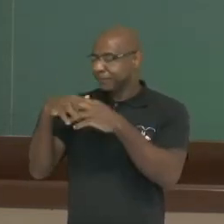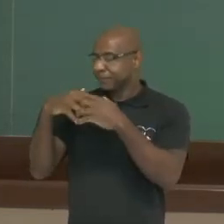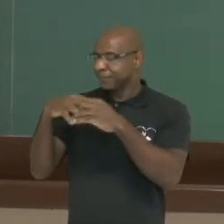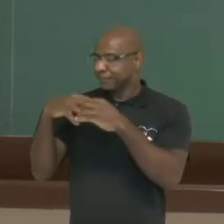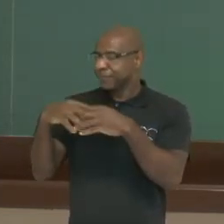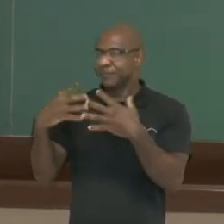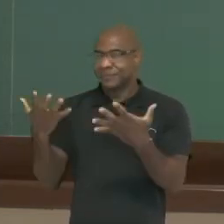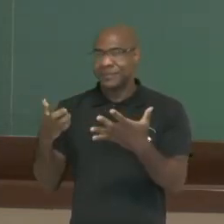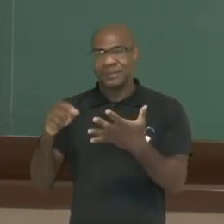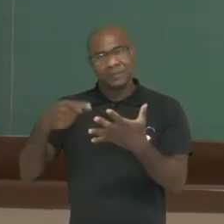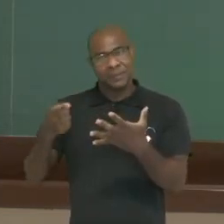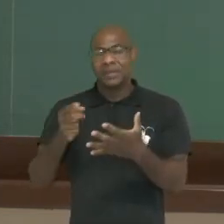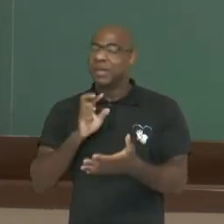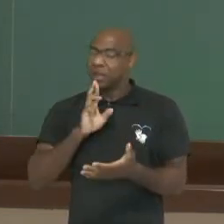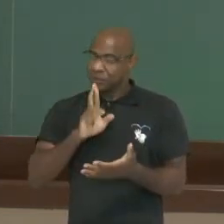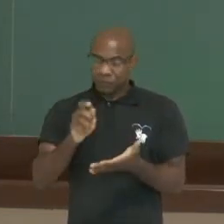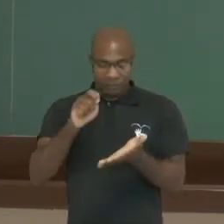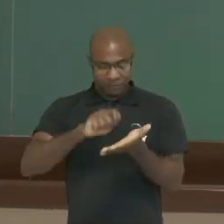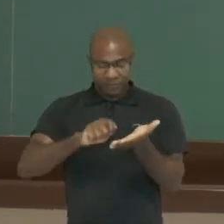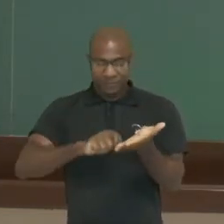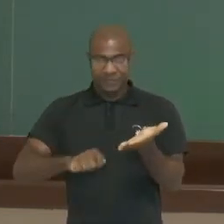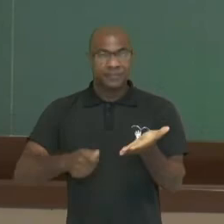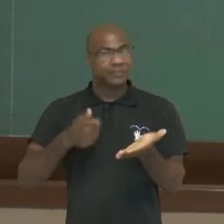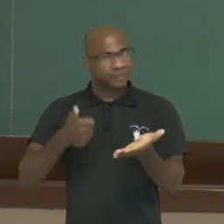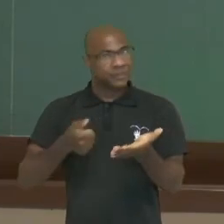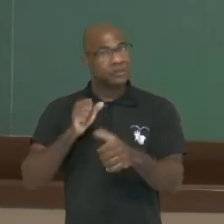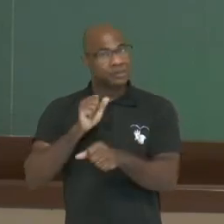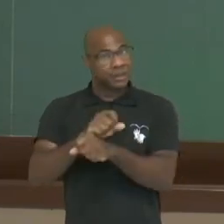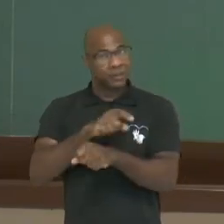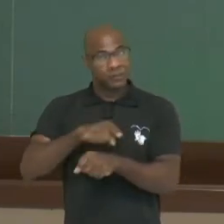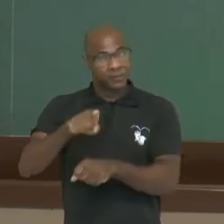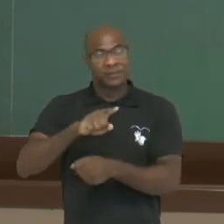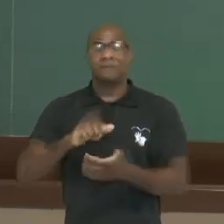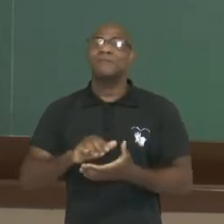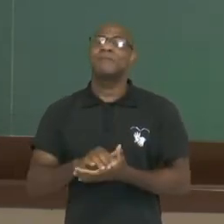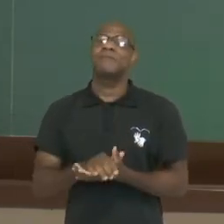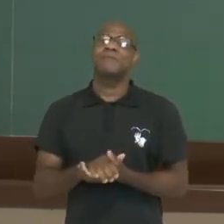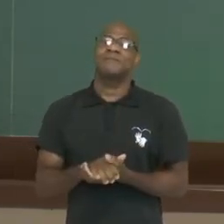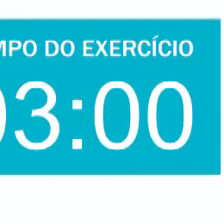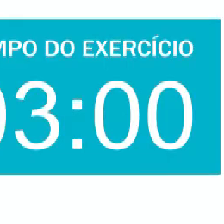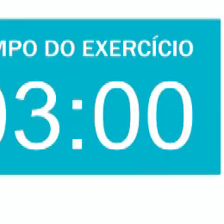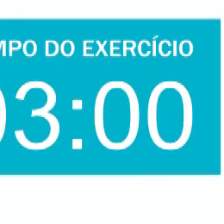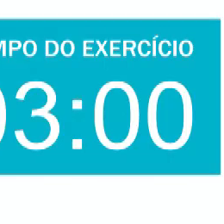direitinho e respondam no seu caderno. Eu aguardo vocês.